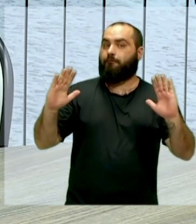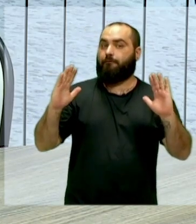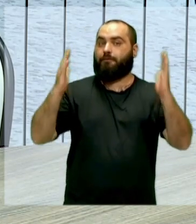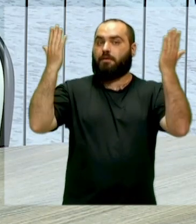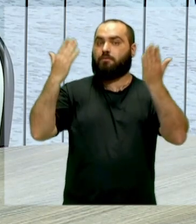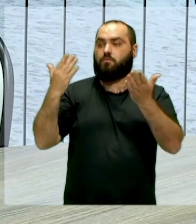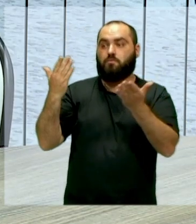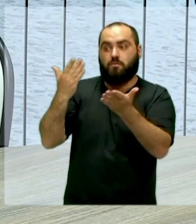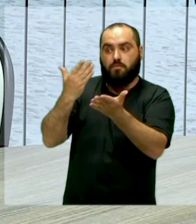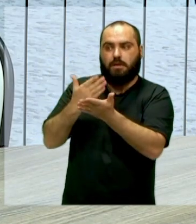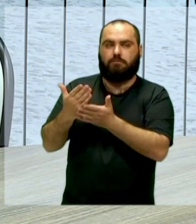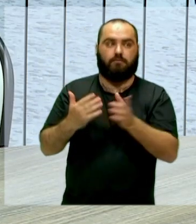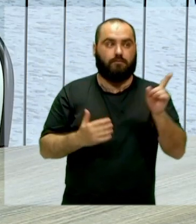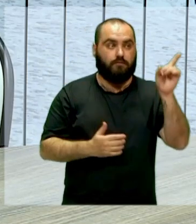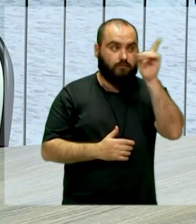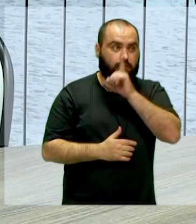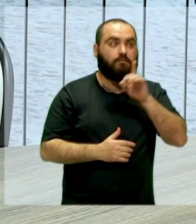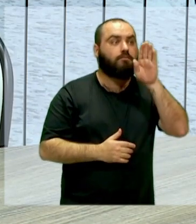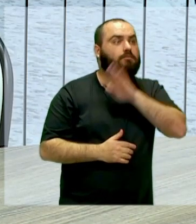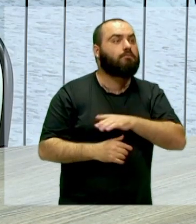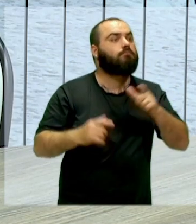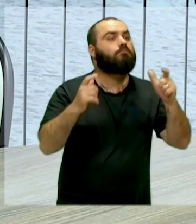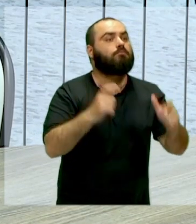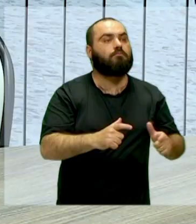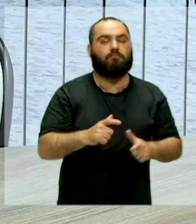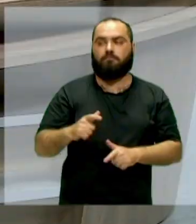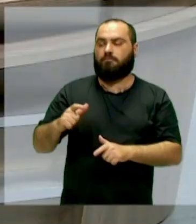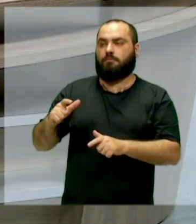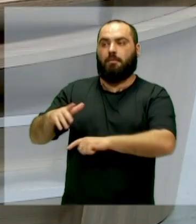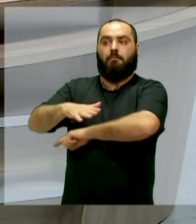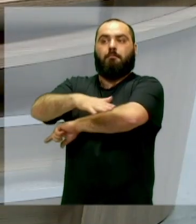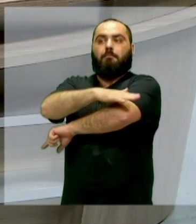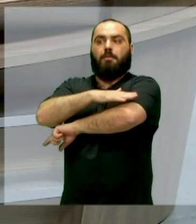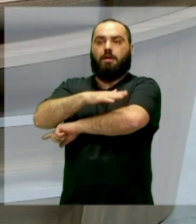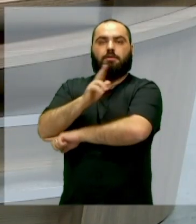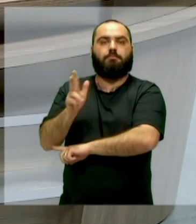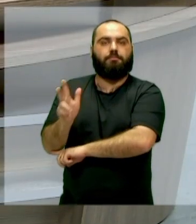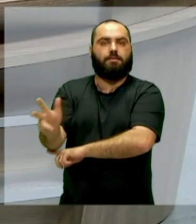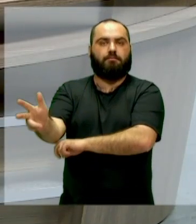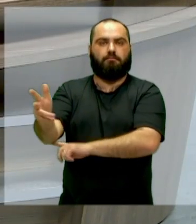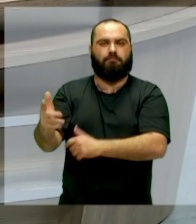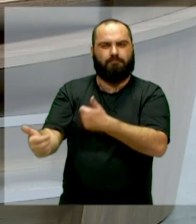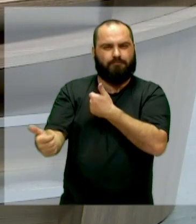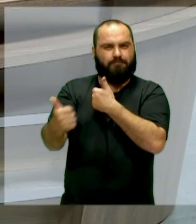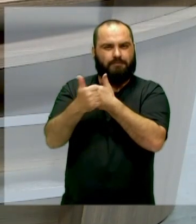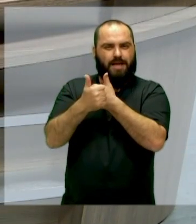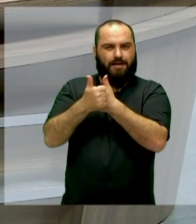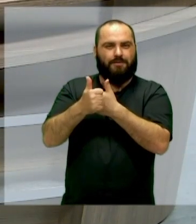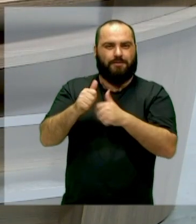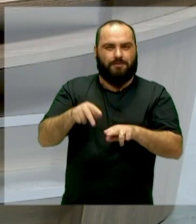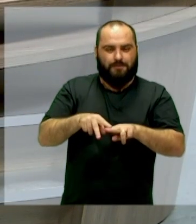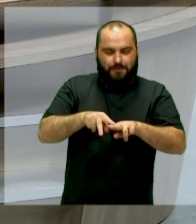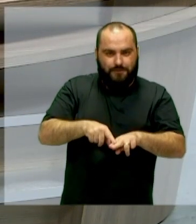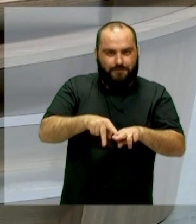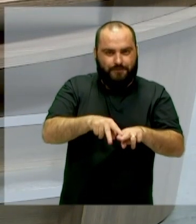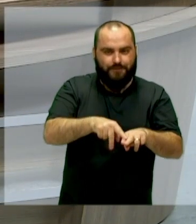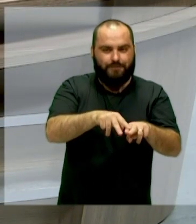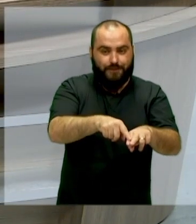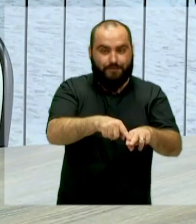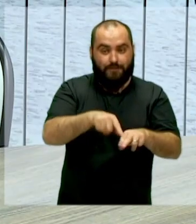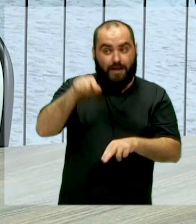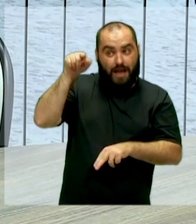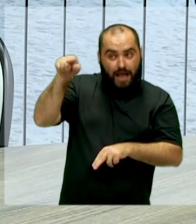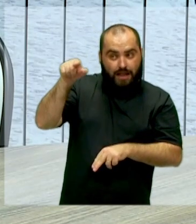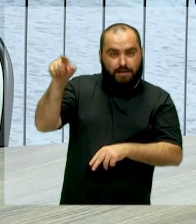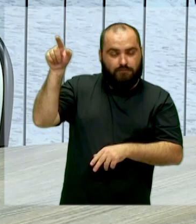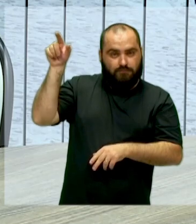semana Lixo Zero domingo à tarde onde Na praça da Beira Rio prç bem lá pertinho da da do skate né ali no centro